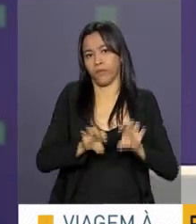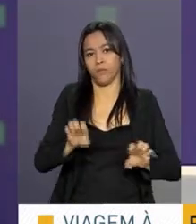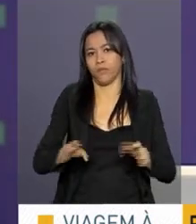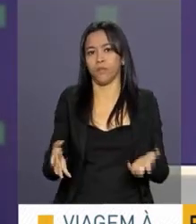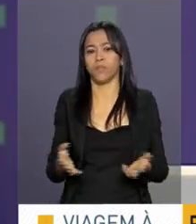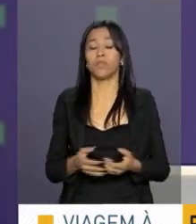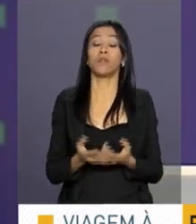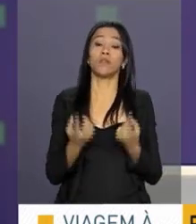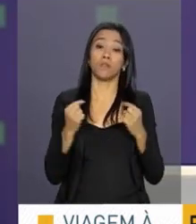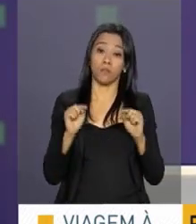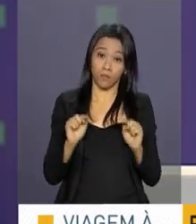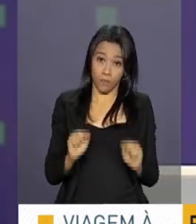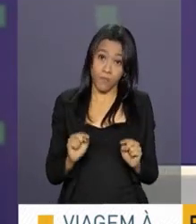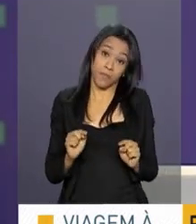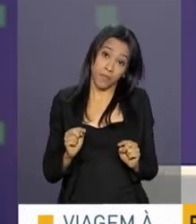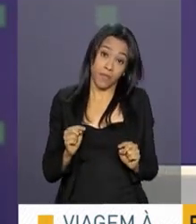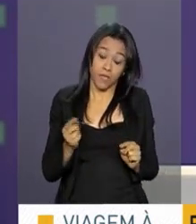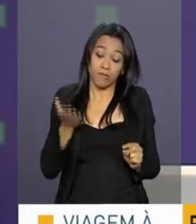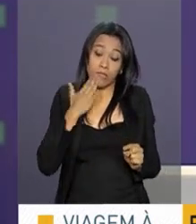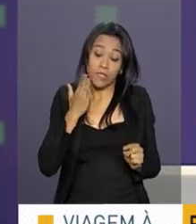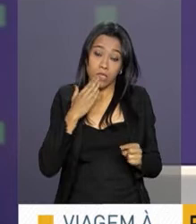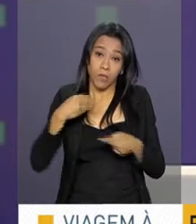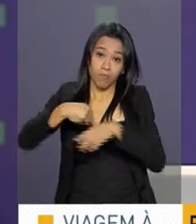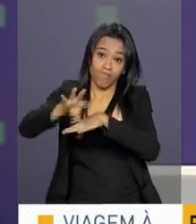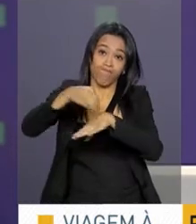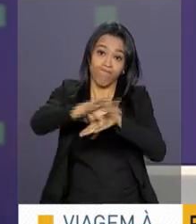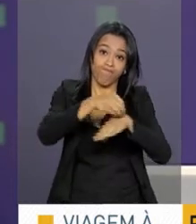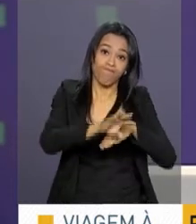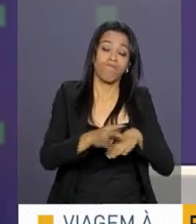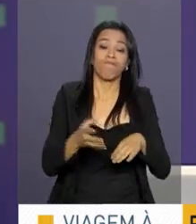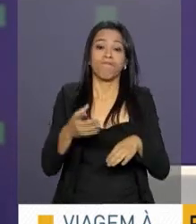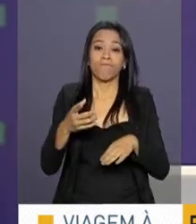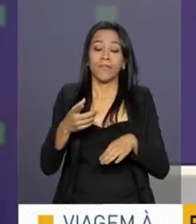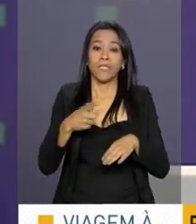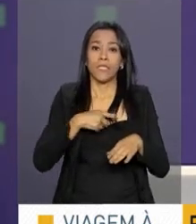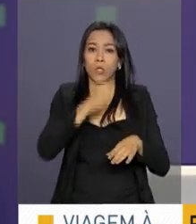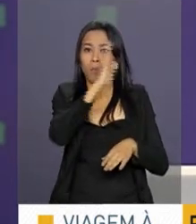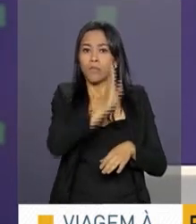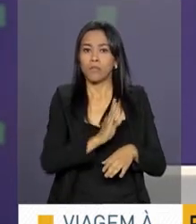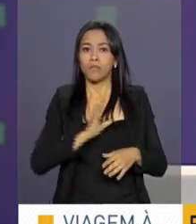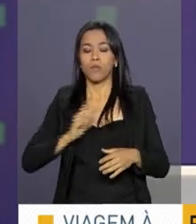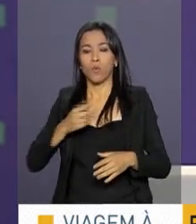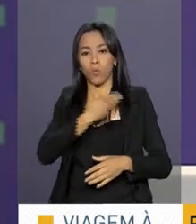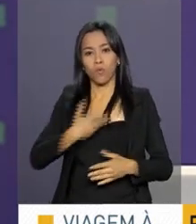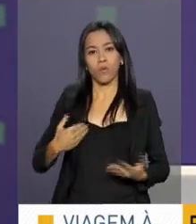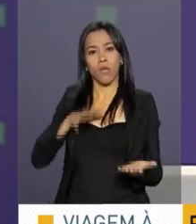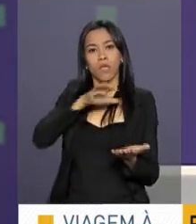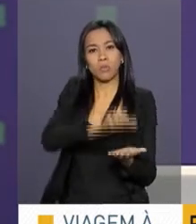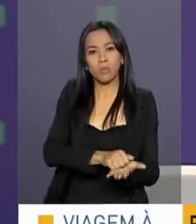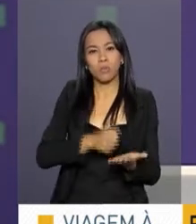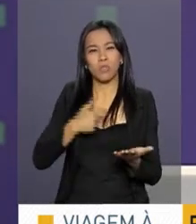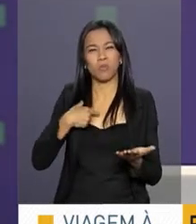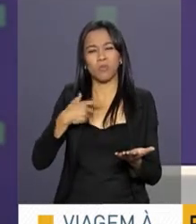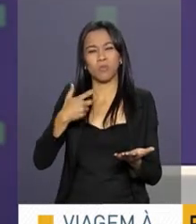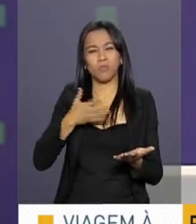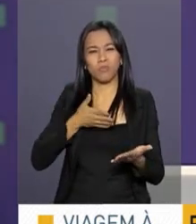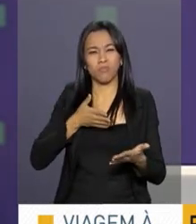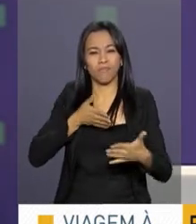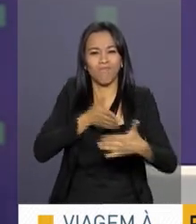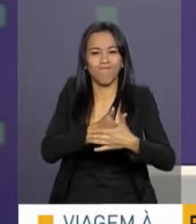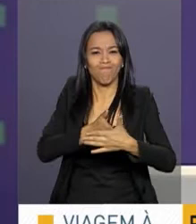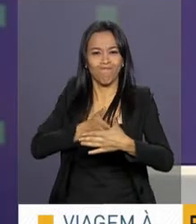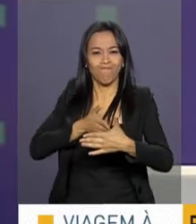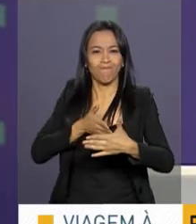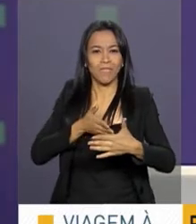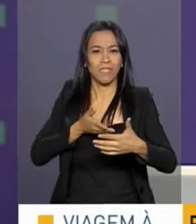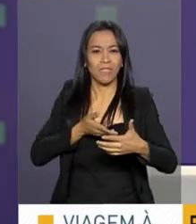Além desse fato, né, nós recebemos o país num momento de extrema restrição fiscal, né, na